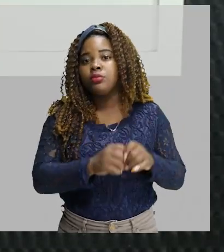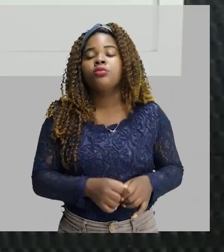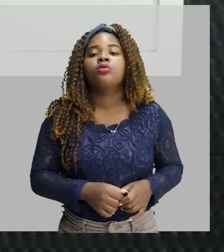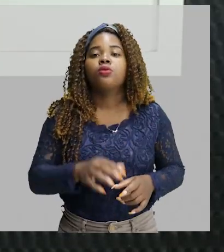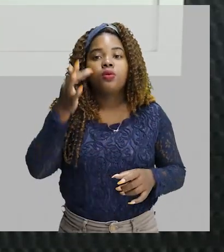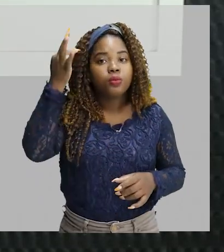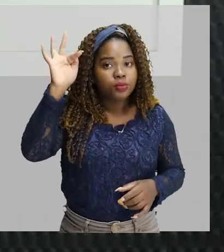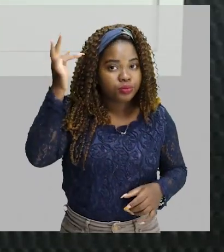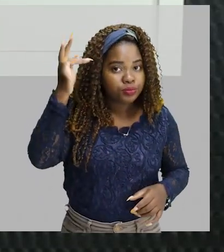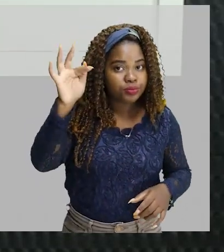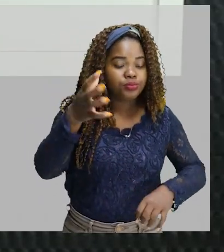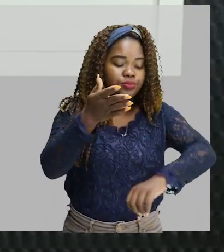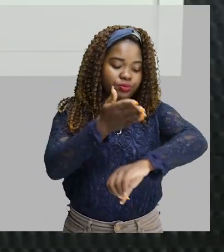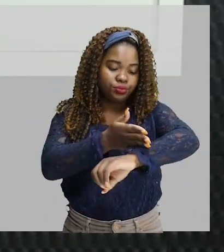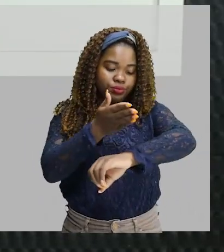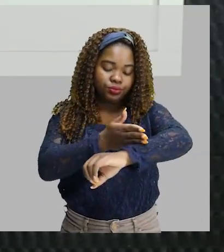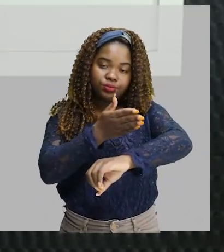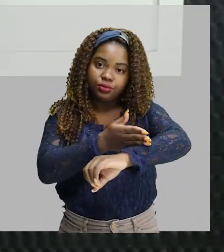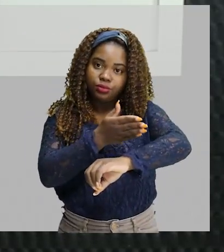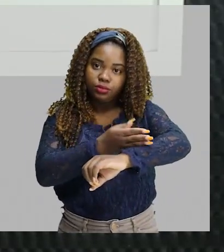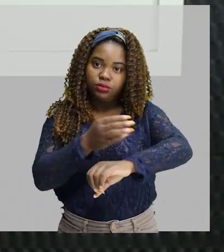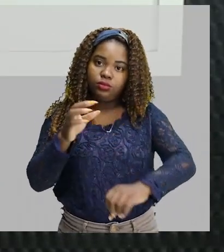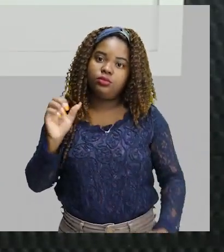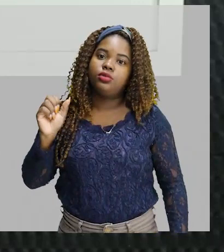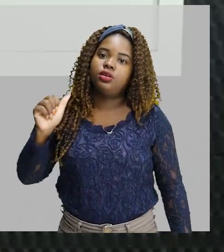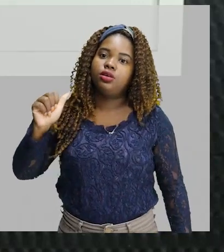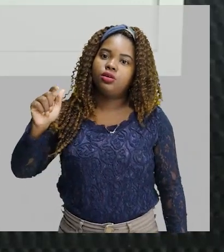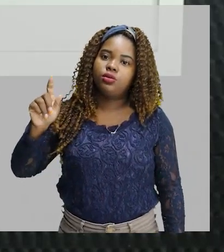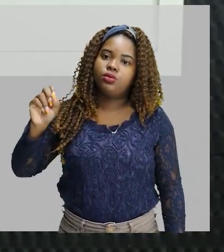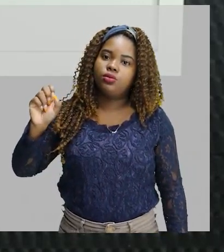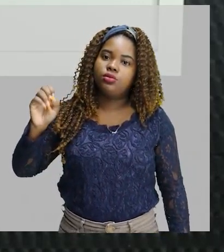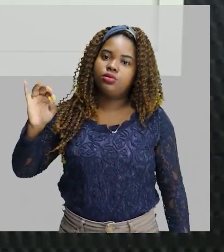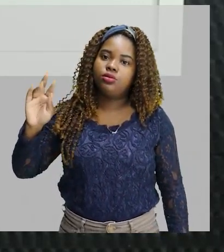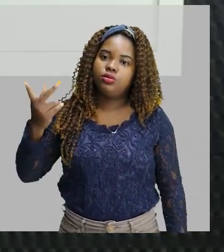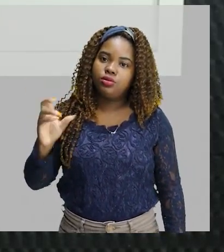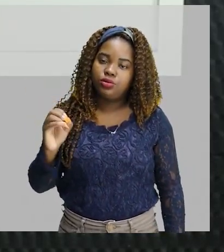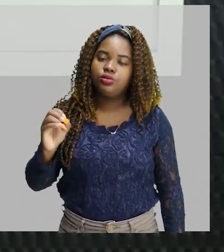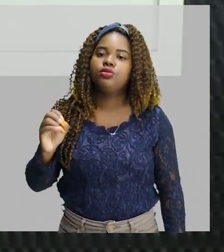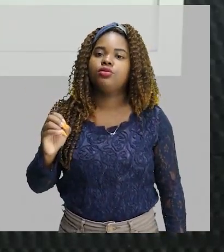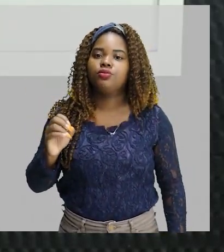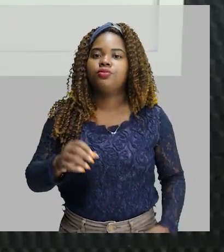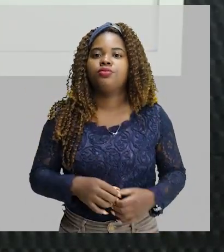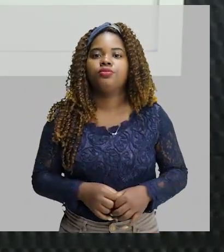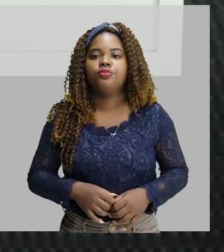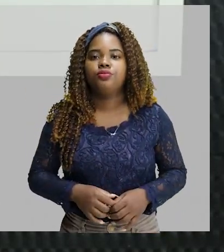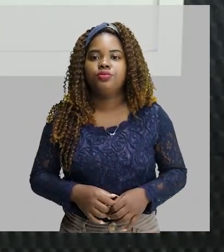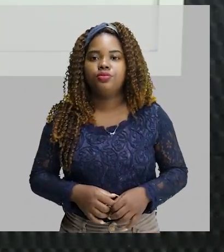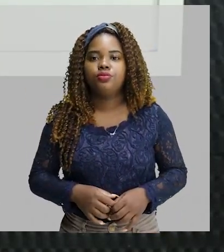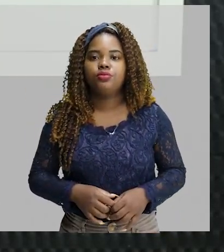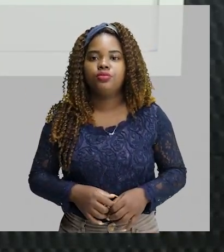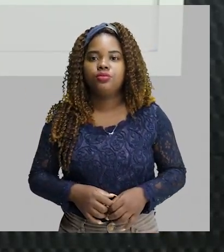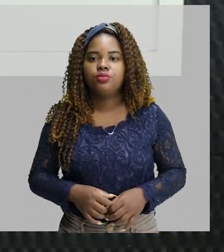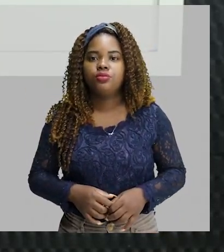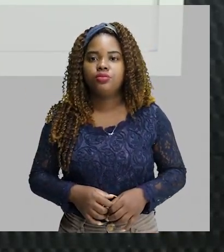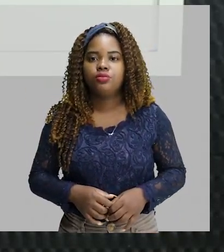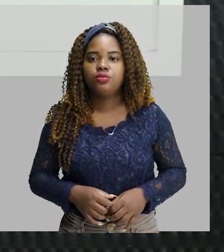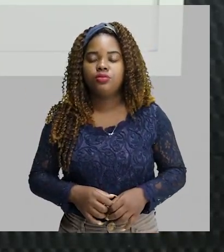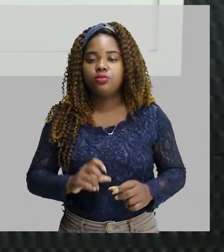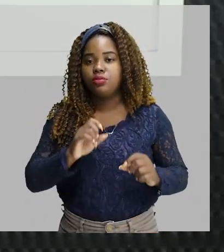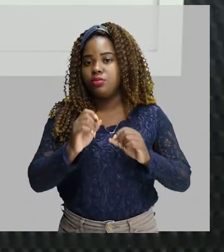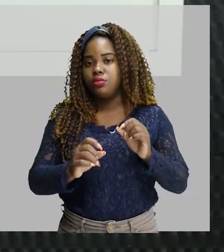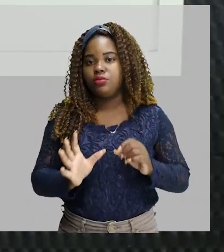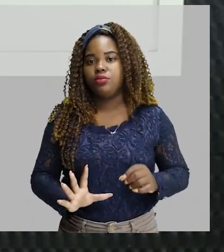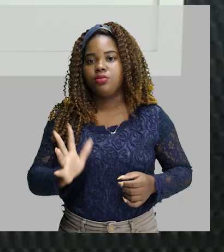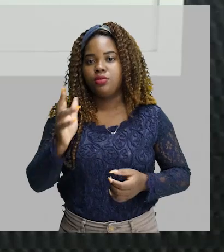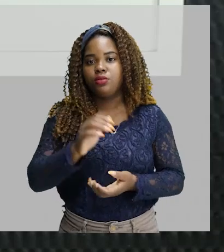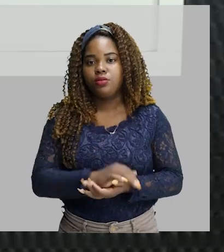medieval, Santo Agostinho como um dos autores fantásticos da patrística, olha